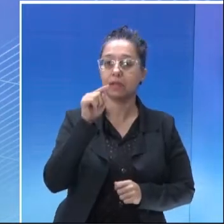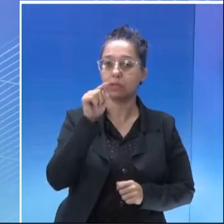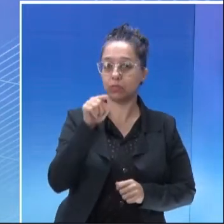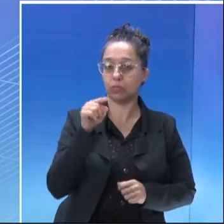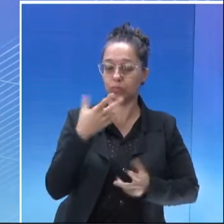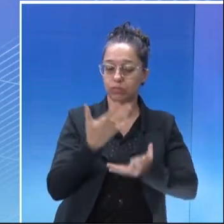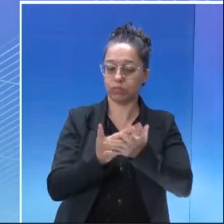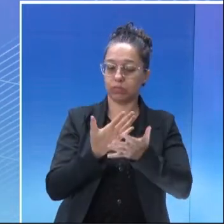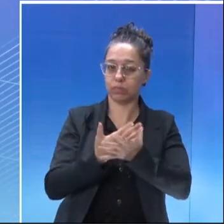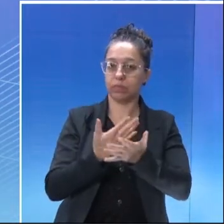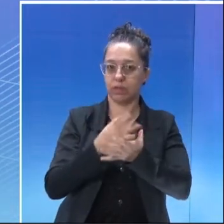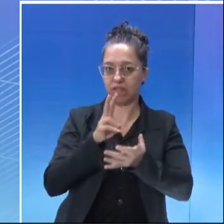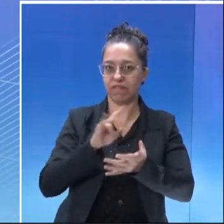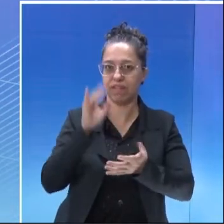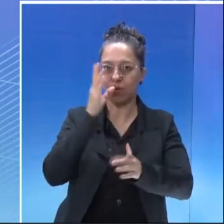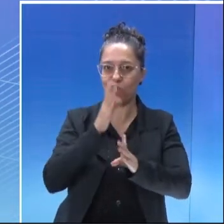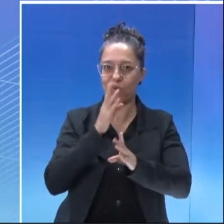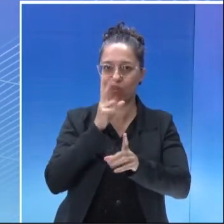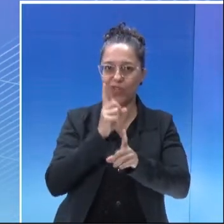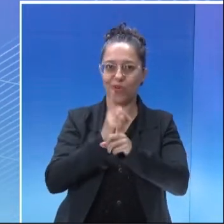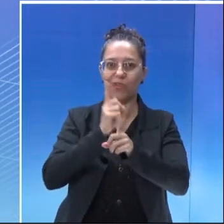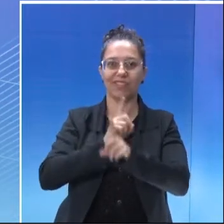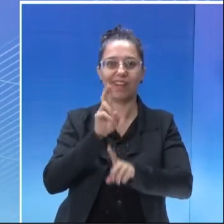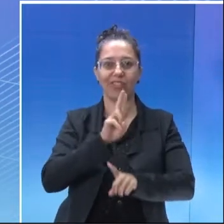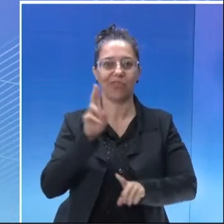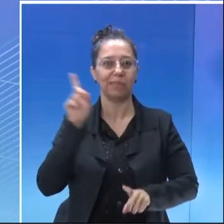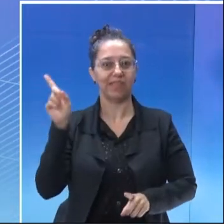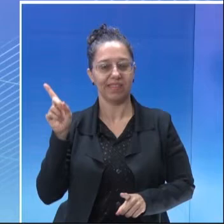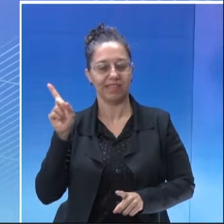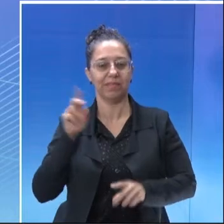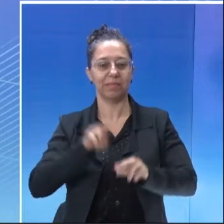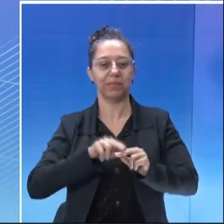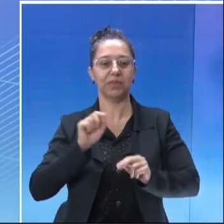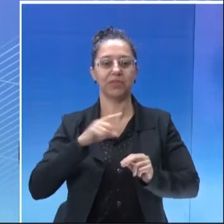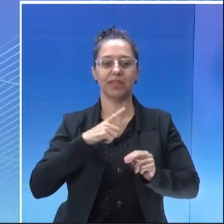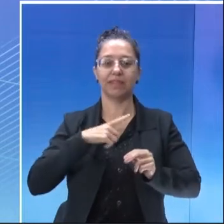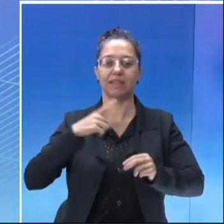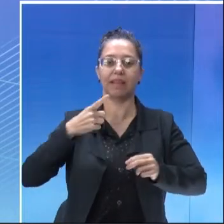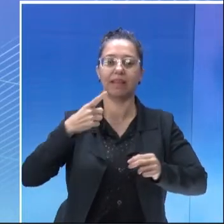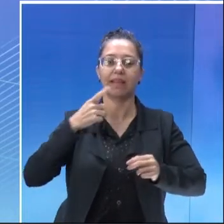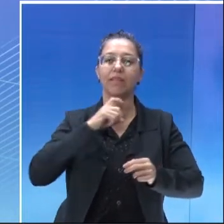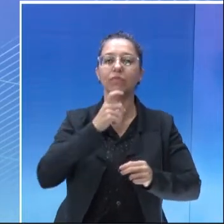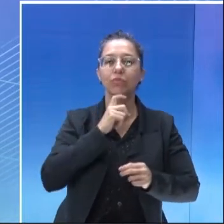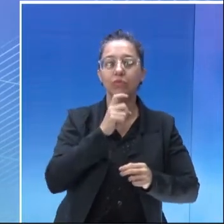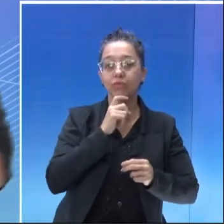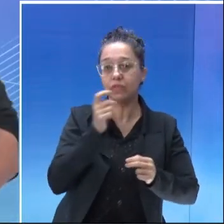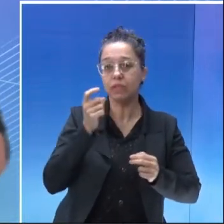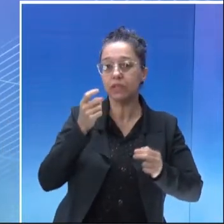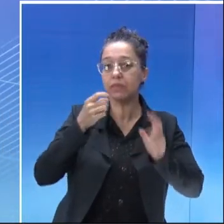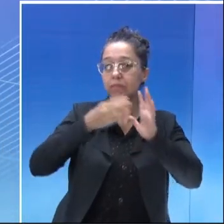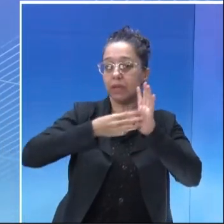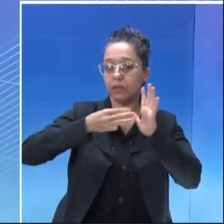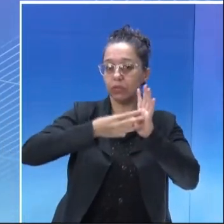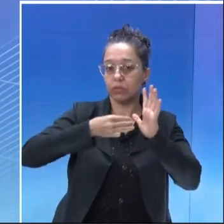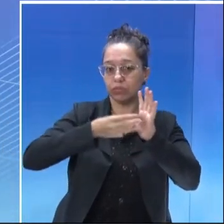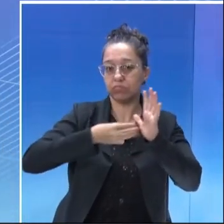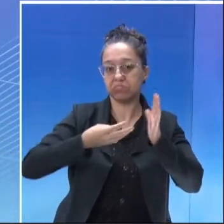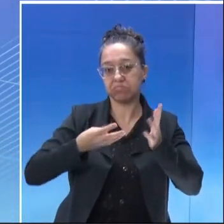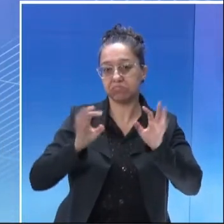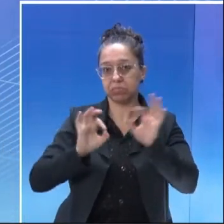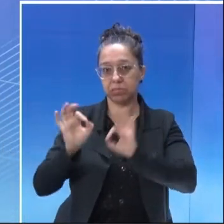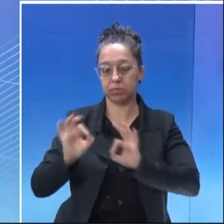matemático também, então você estuda ele na matemática também. E ele fez esse livro, o Discurso do Método, que inaugura as